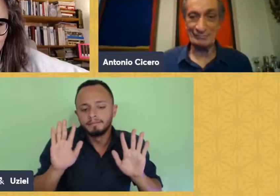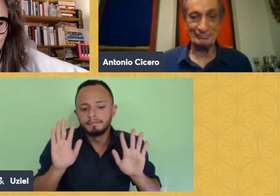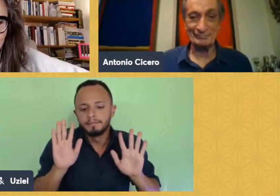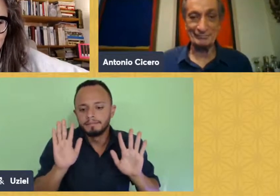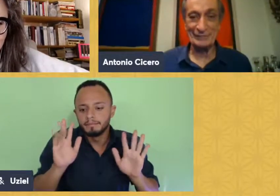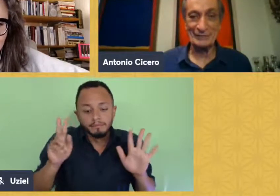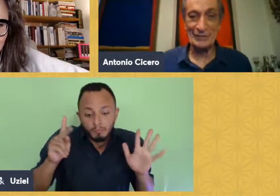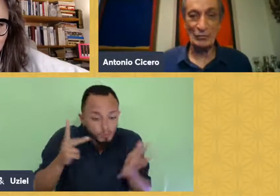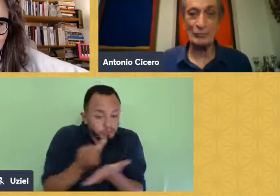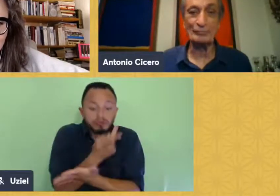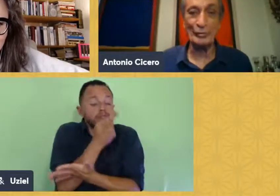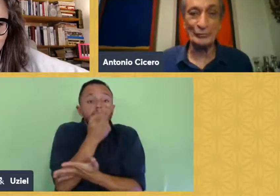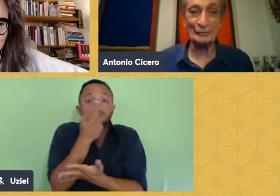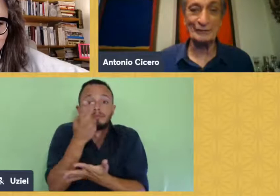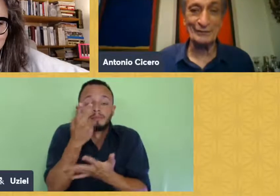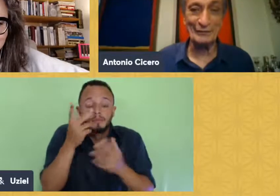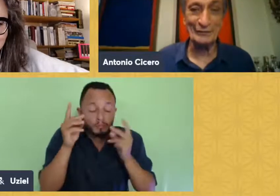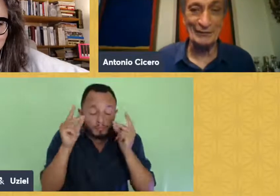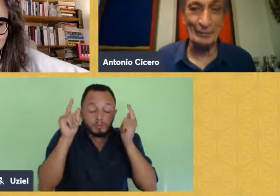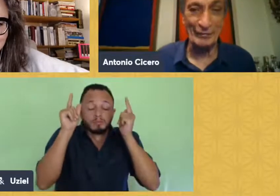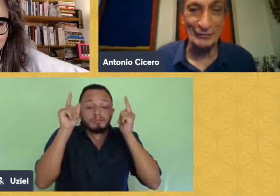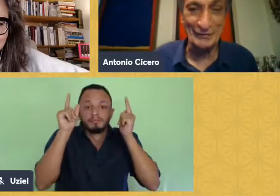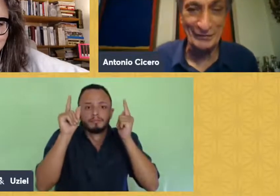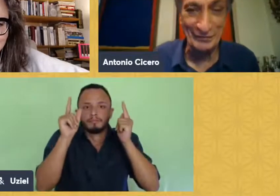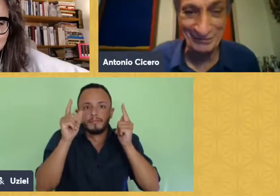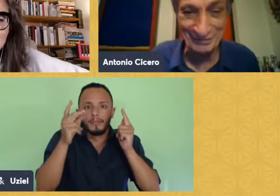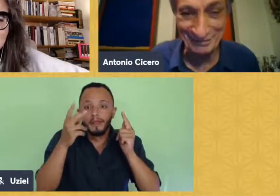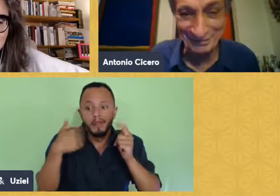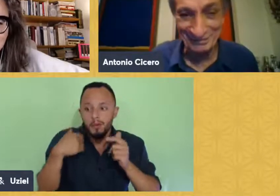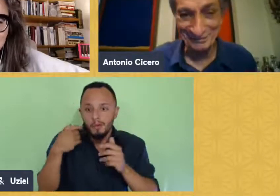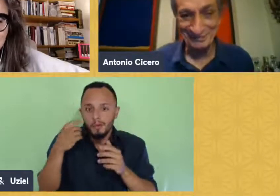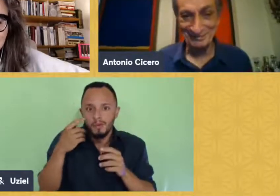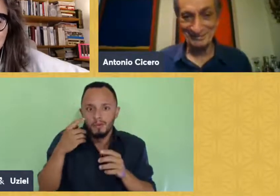vem de algum ponto que eu não tinha previsto.